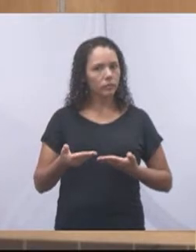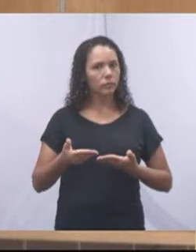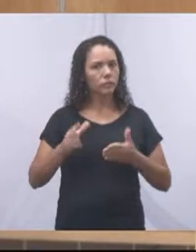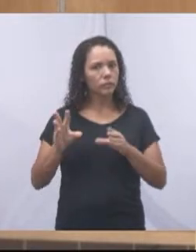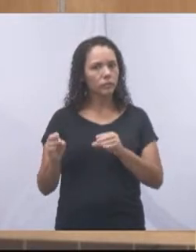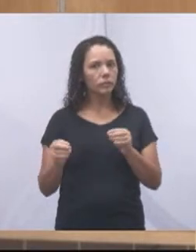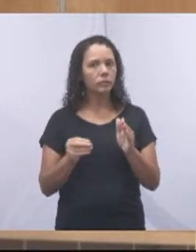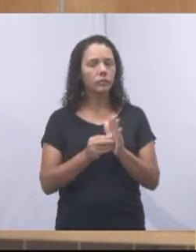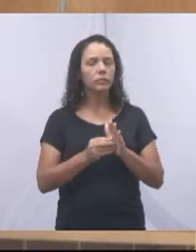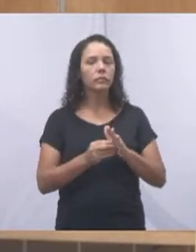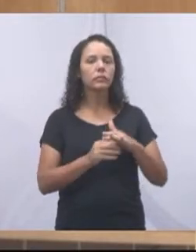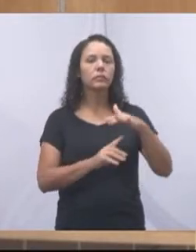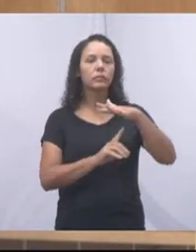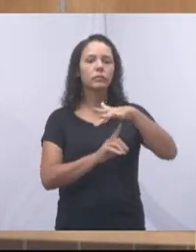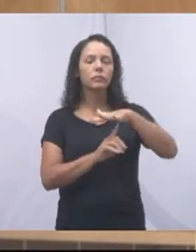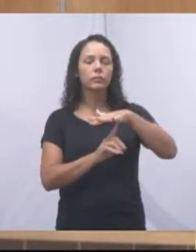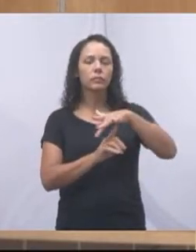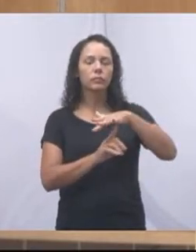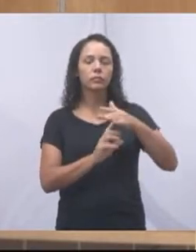praça lá do Bandeira Branca 1.